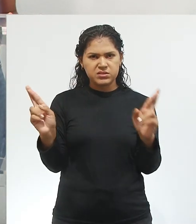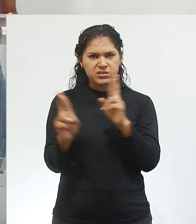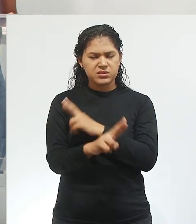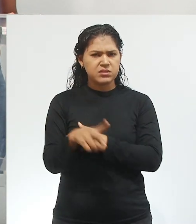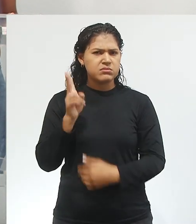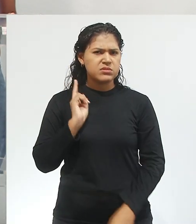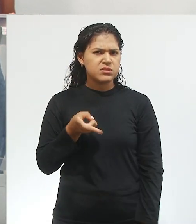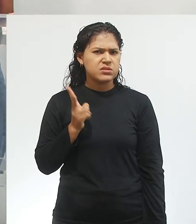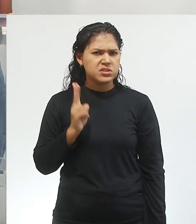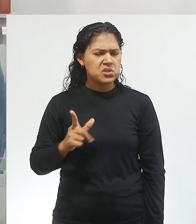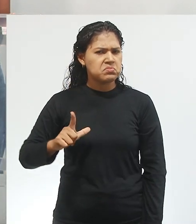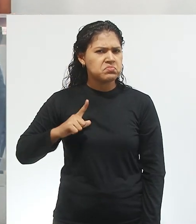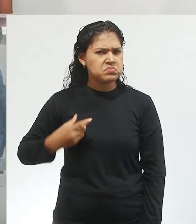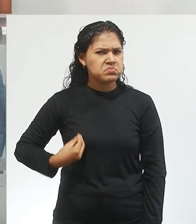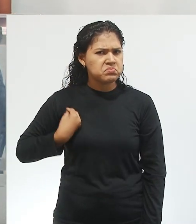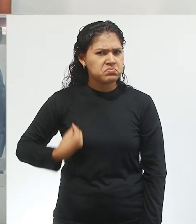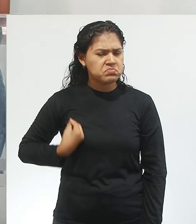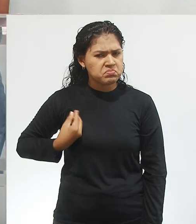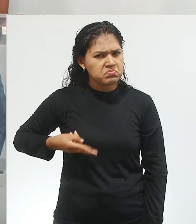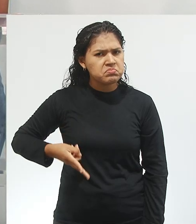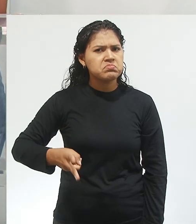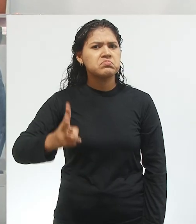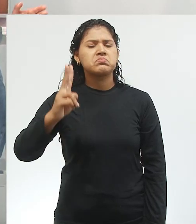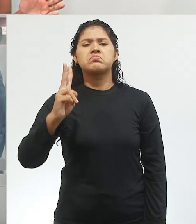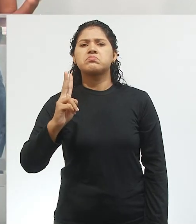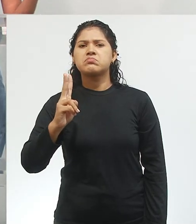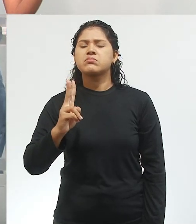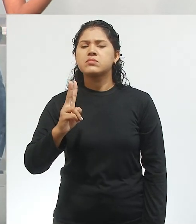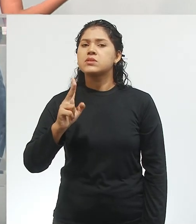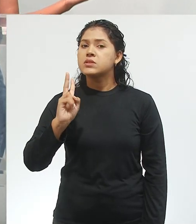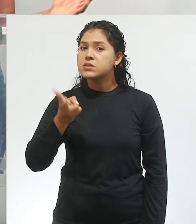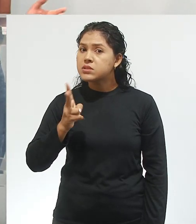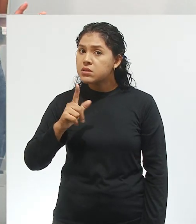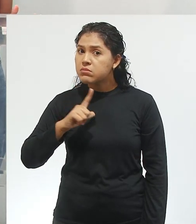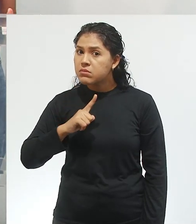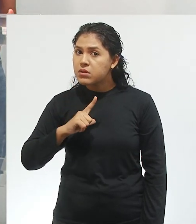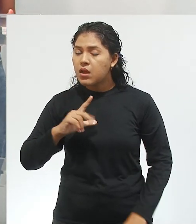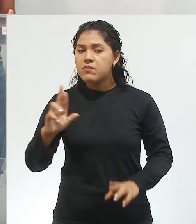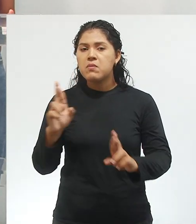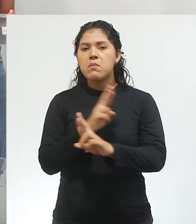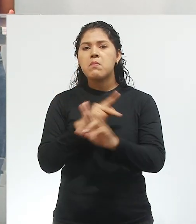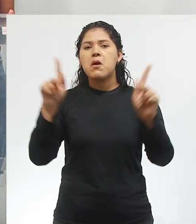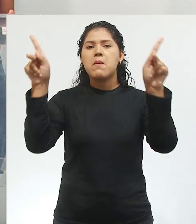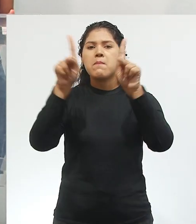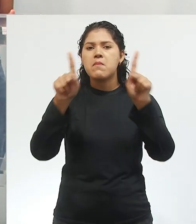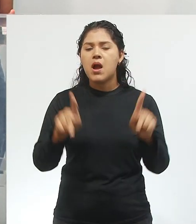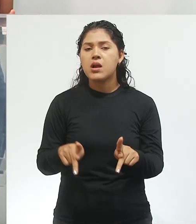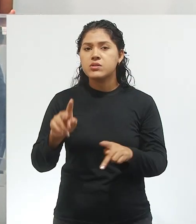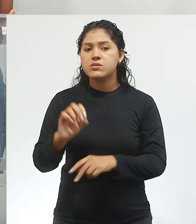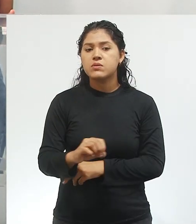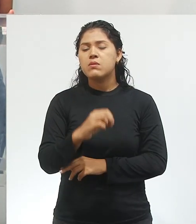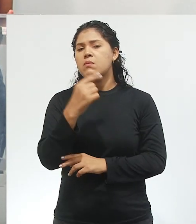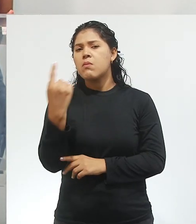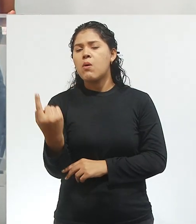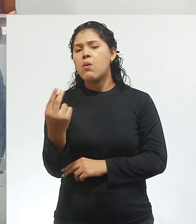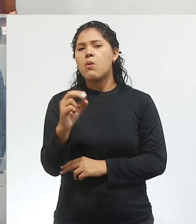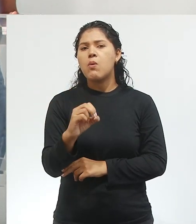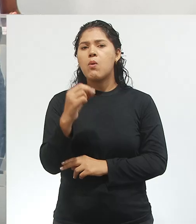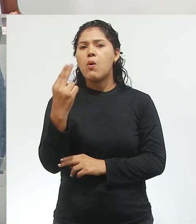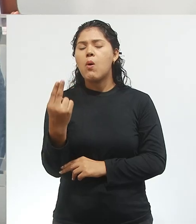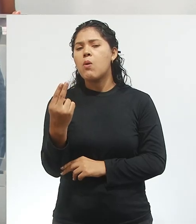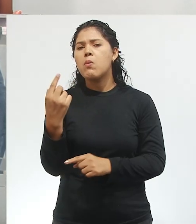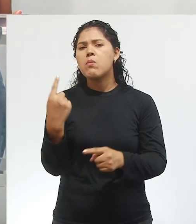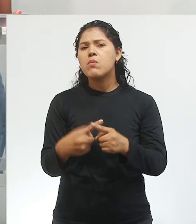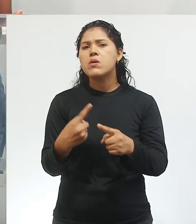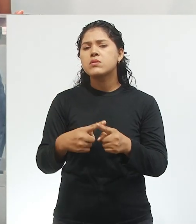sempre existiu, né, porque foi ela que deu fruto, que seria essa miscigenação, porque houve